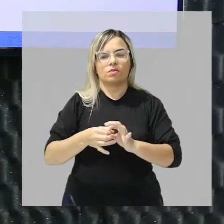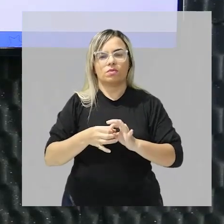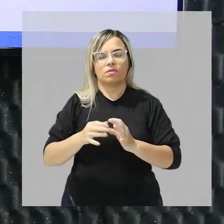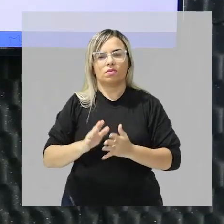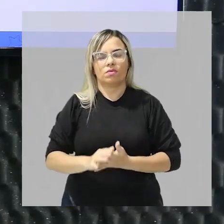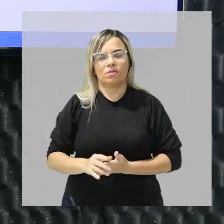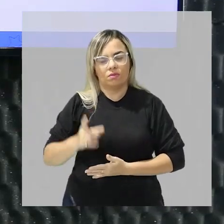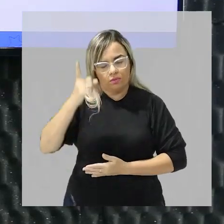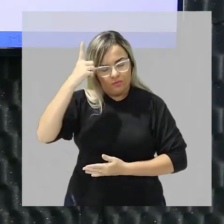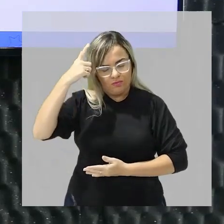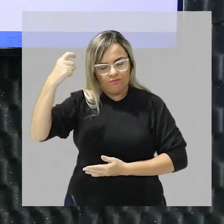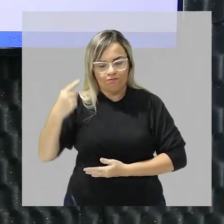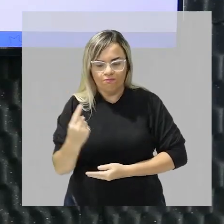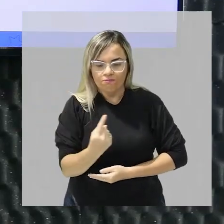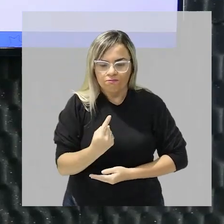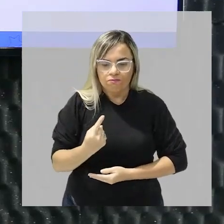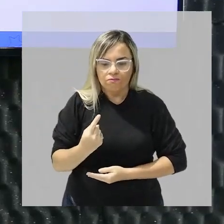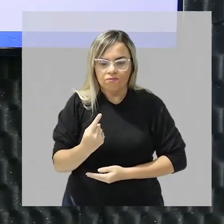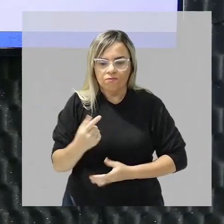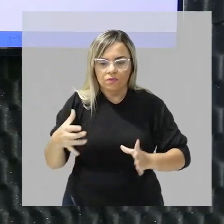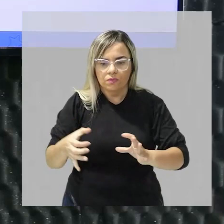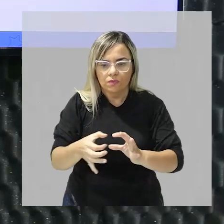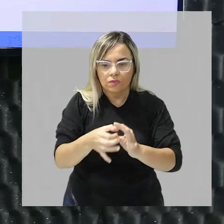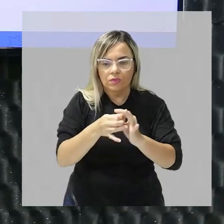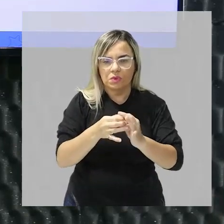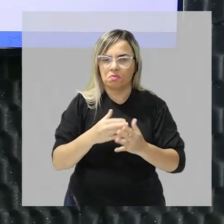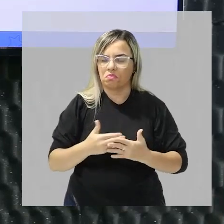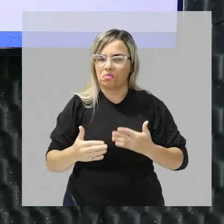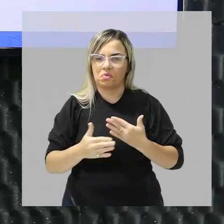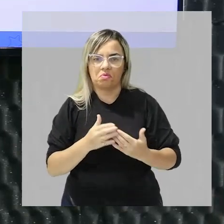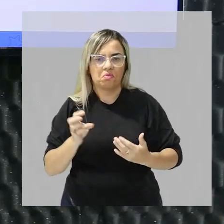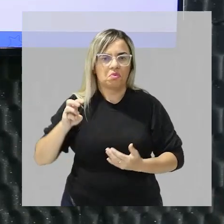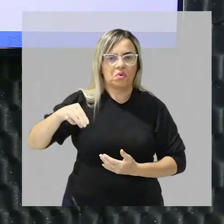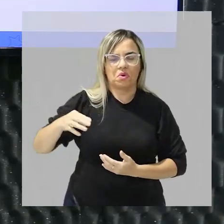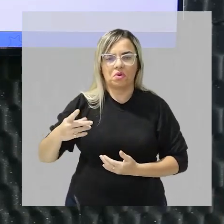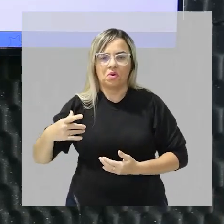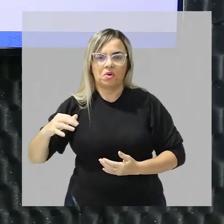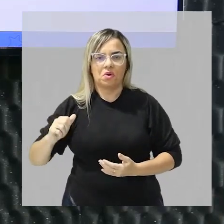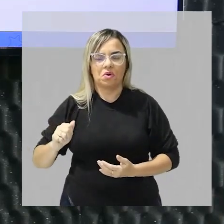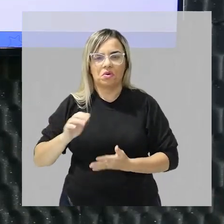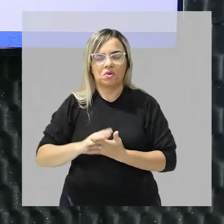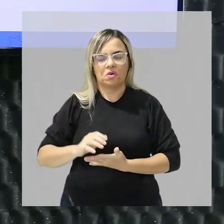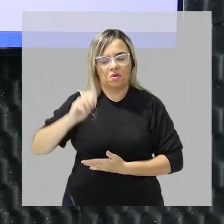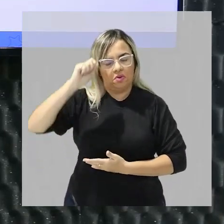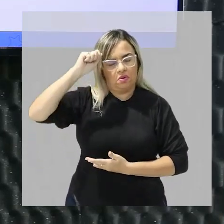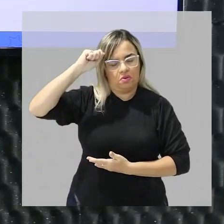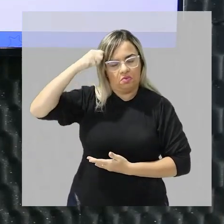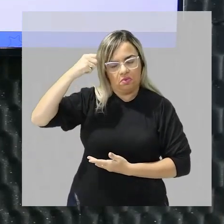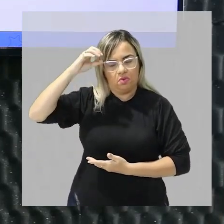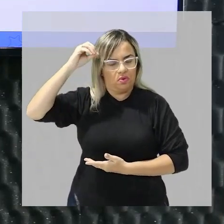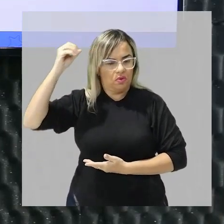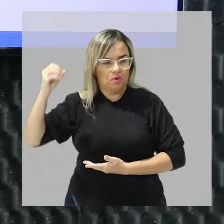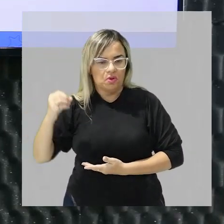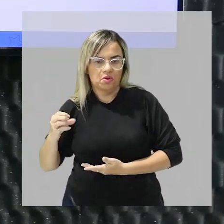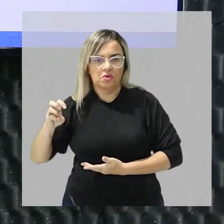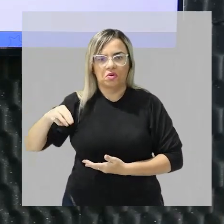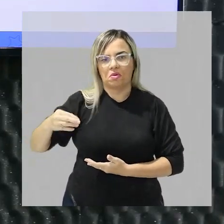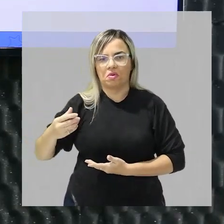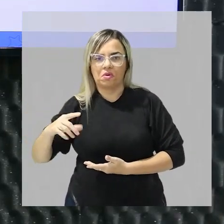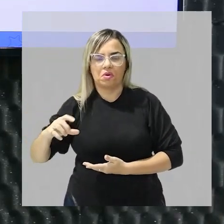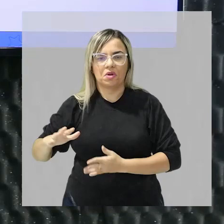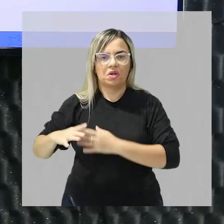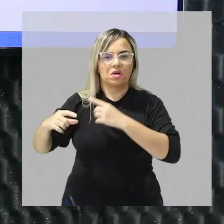ideia de criar uma unidade, independente de se você fosse mulato, ou negro descendente de malês, ou negro descendente